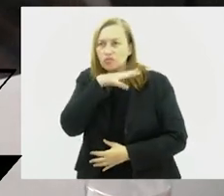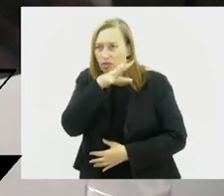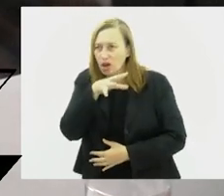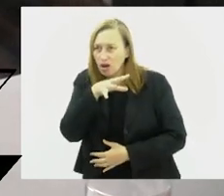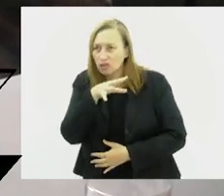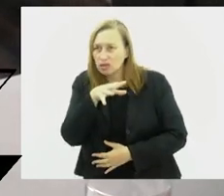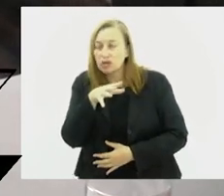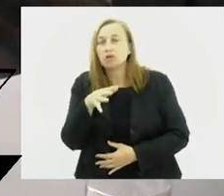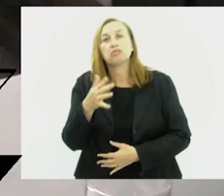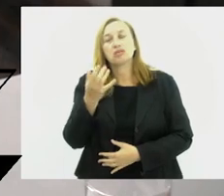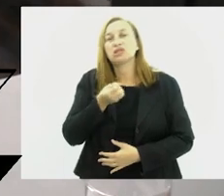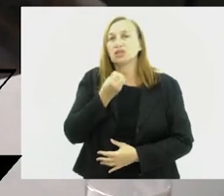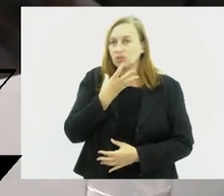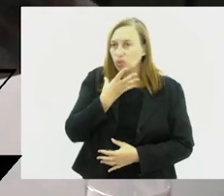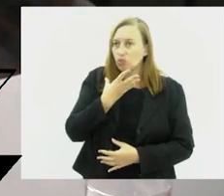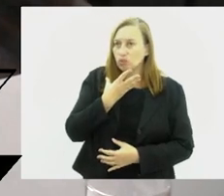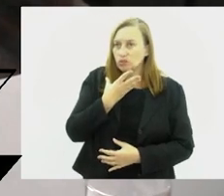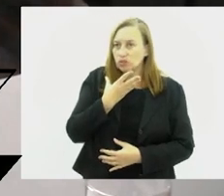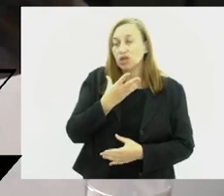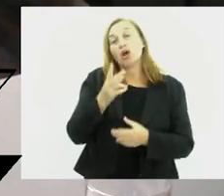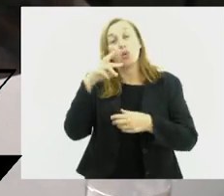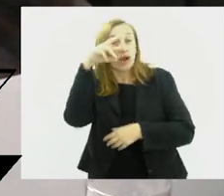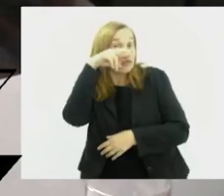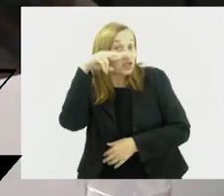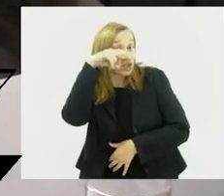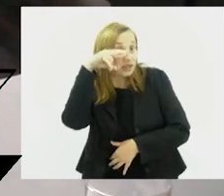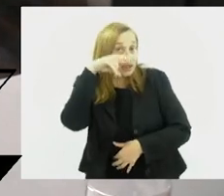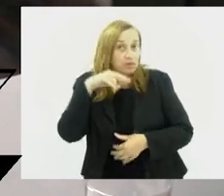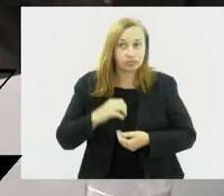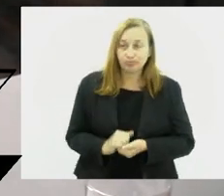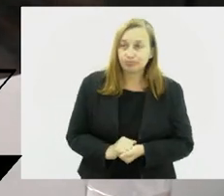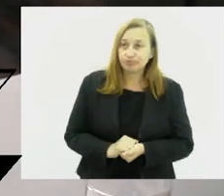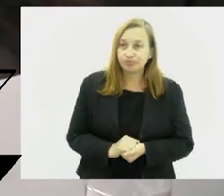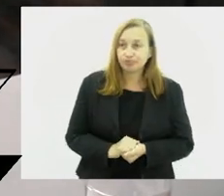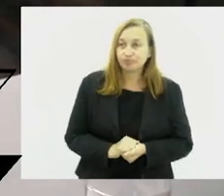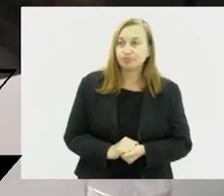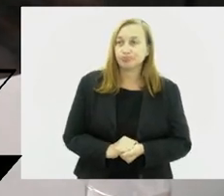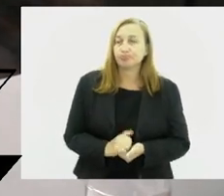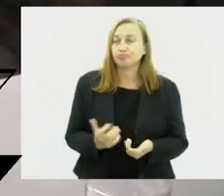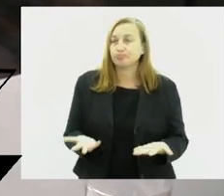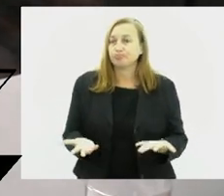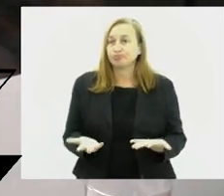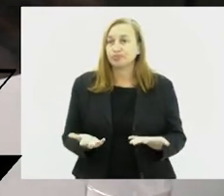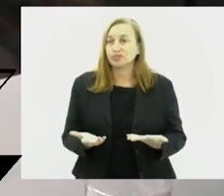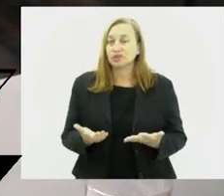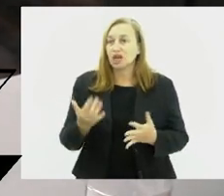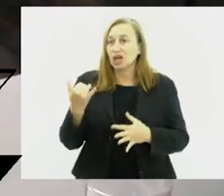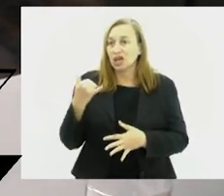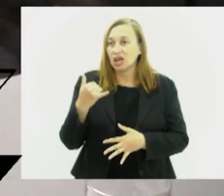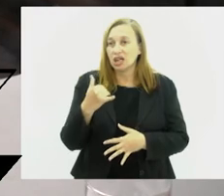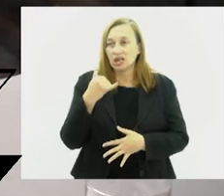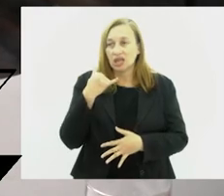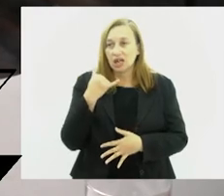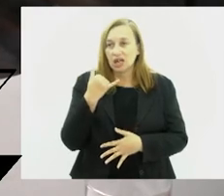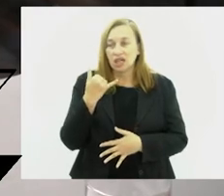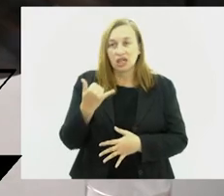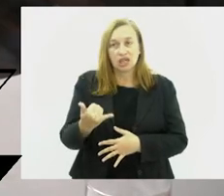sejam medidas possíveis. E quanto à fiscalização? Uma espécie de disque denúncia